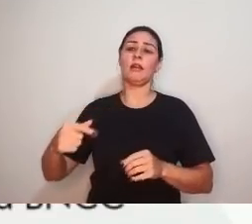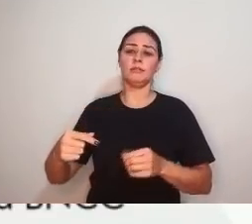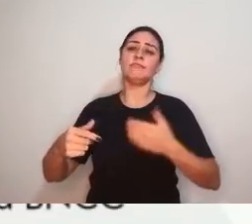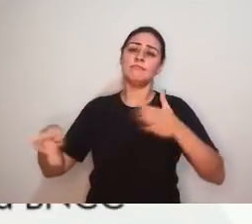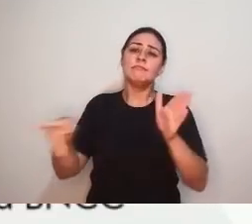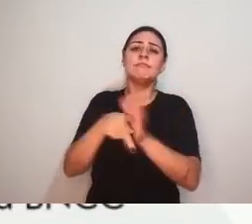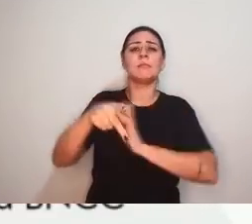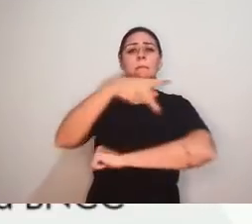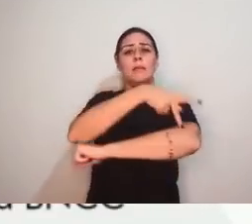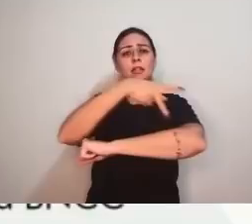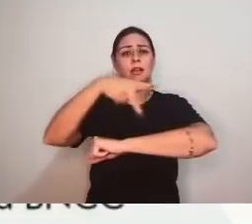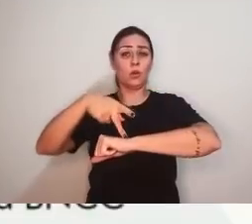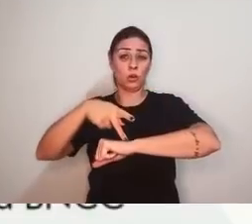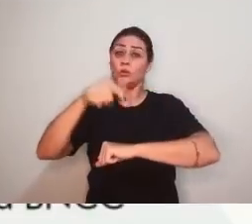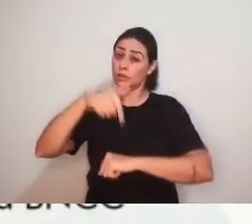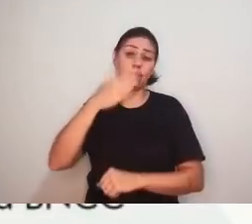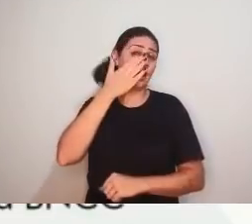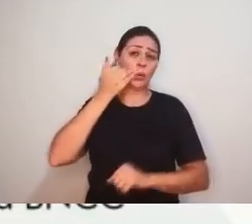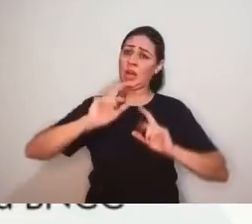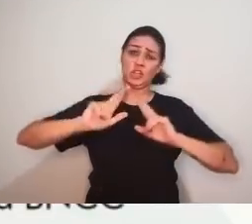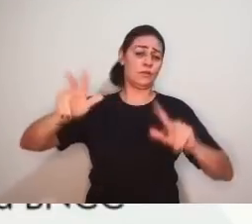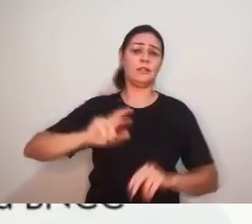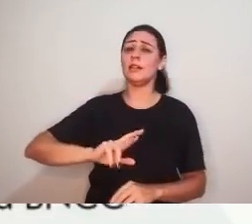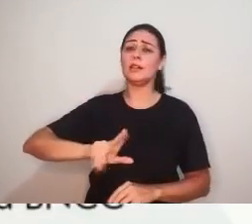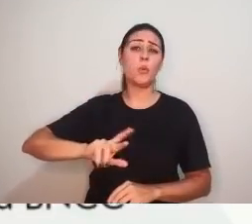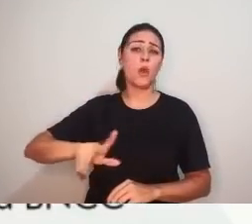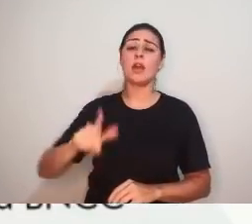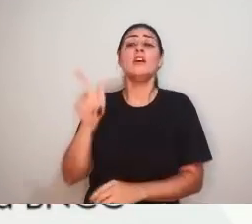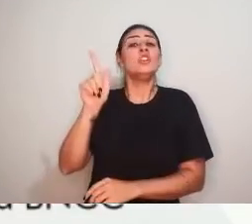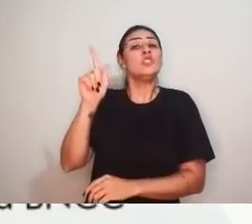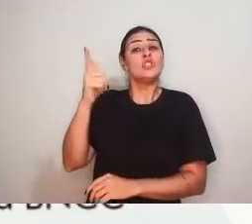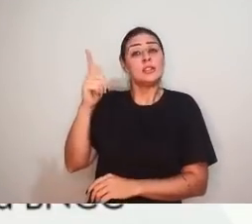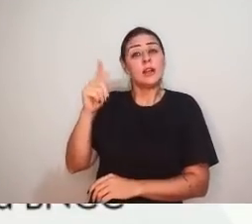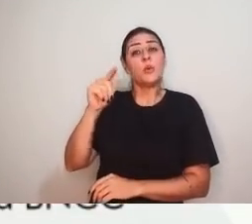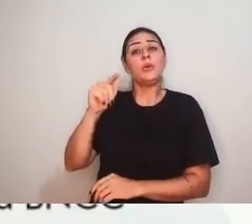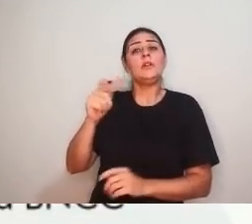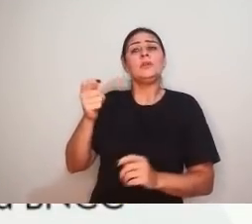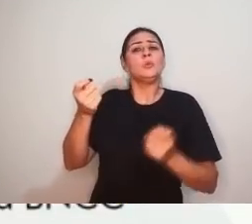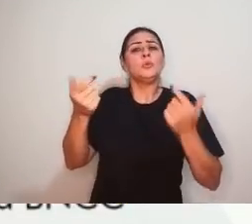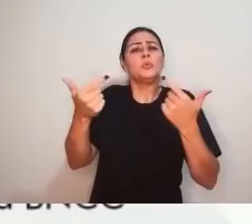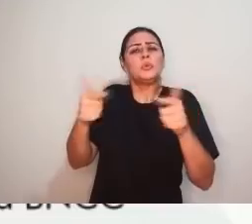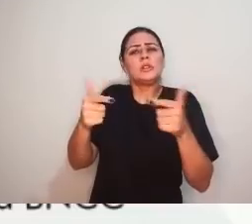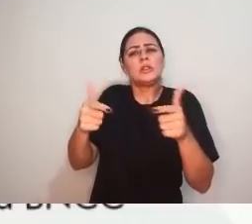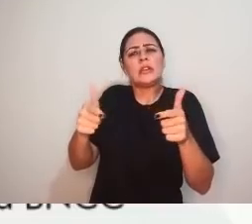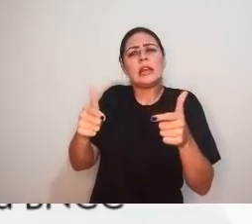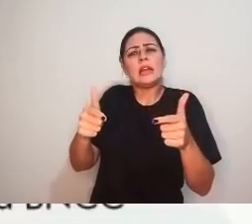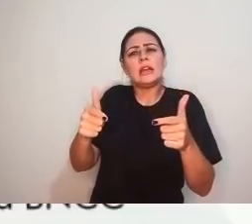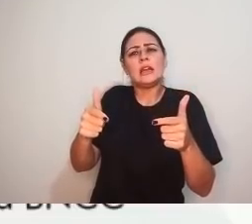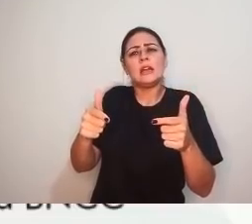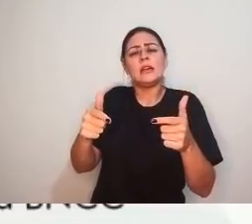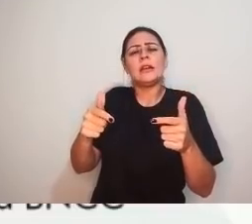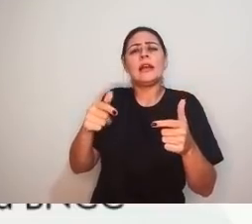fazer pedagógico. Quando a gente fala de uma Secretaria Municipal de Educação, isso não é diferente. A gestão, ela não apenas define